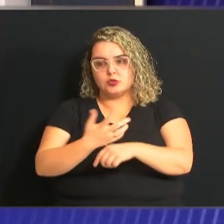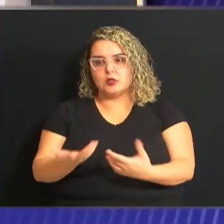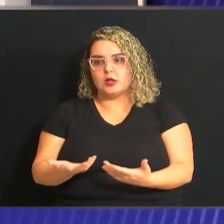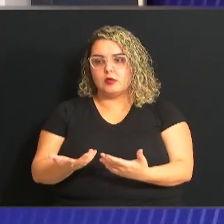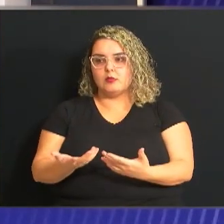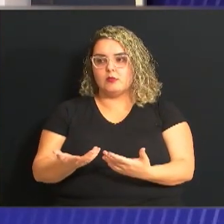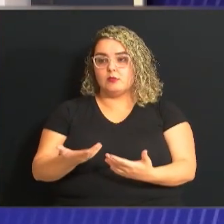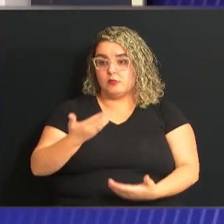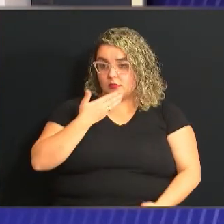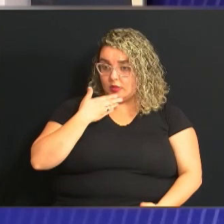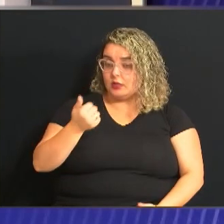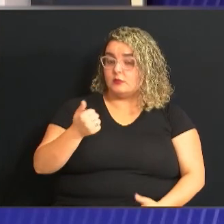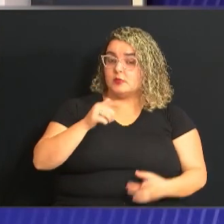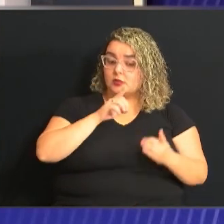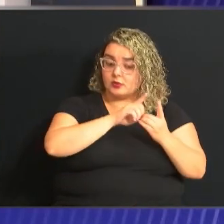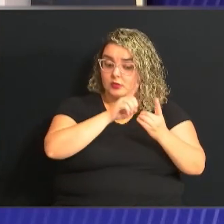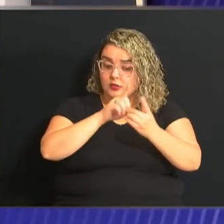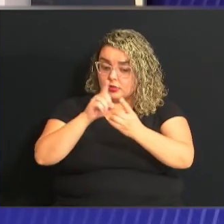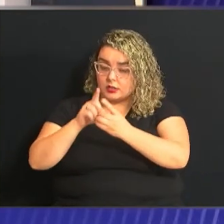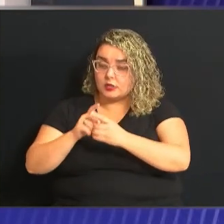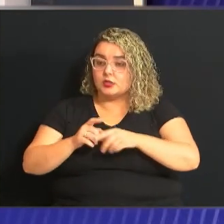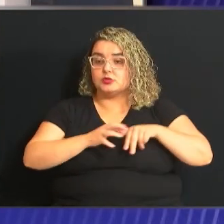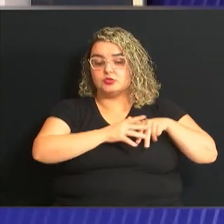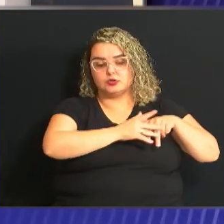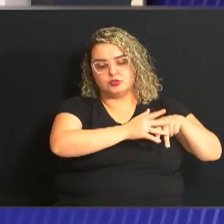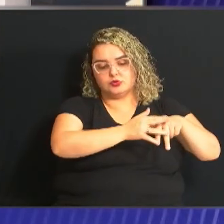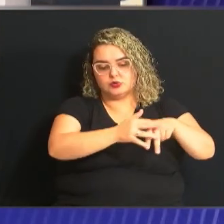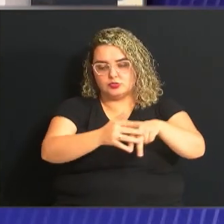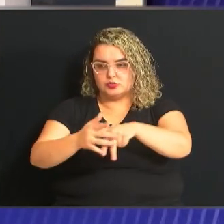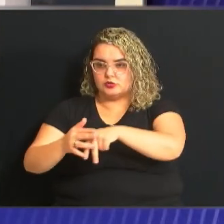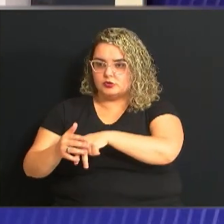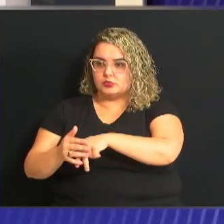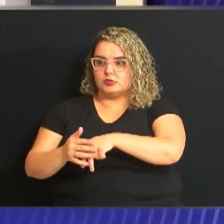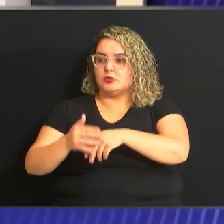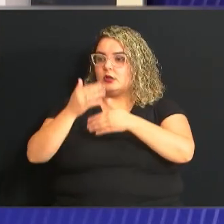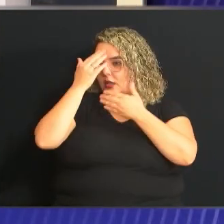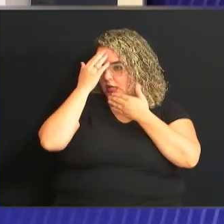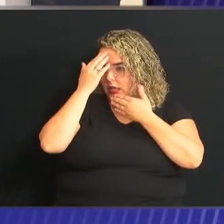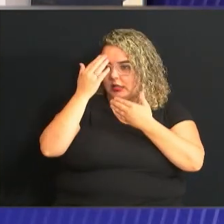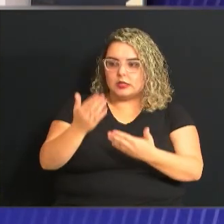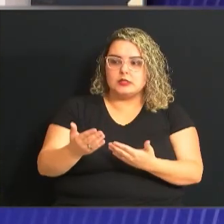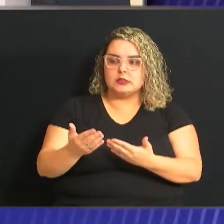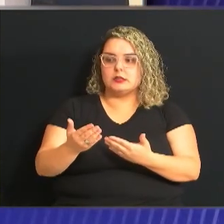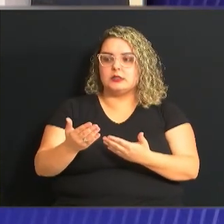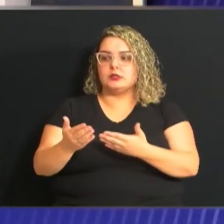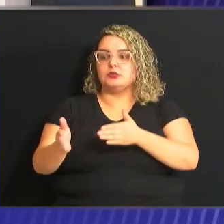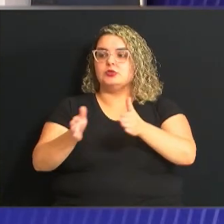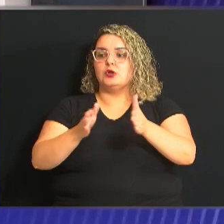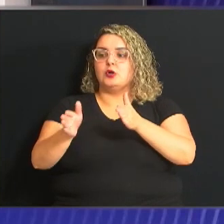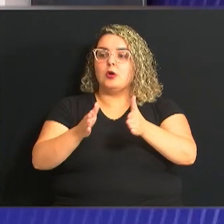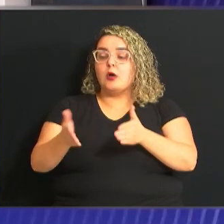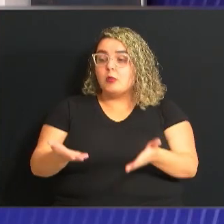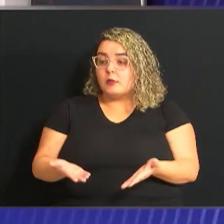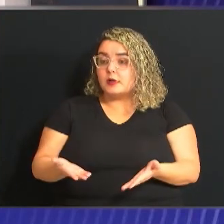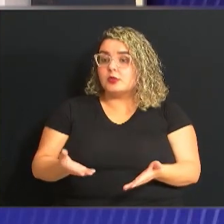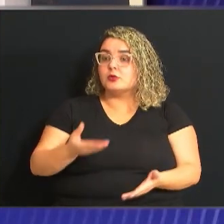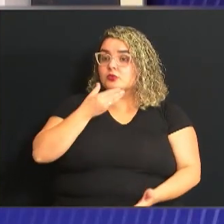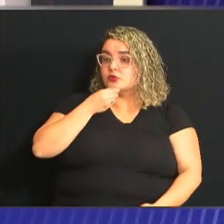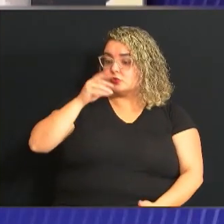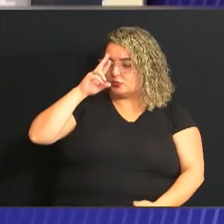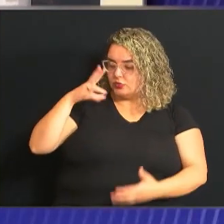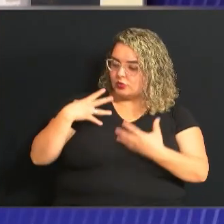ainda reforçou que a lei pode ser aplicada a qualquer religião. Independente da religião, da crença que a pessoa tenha, é